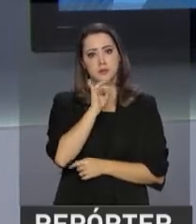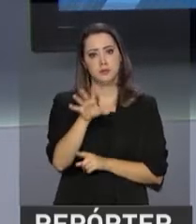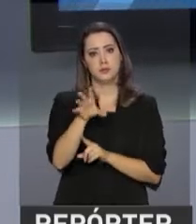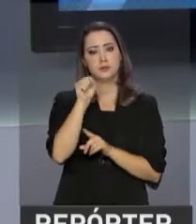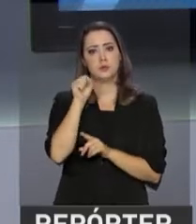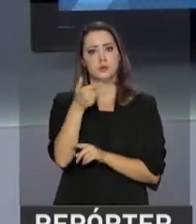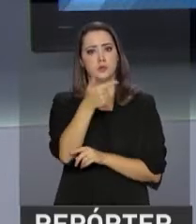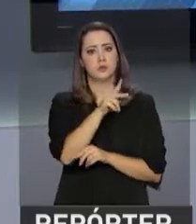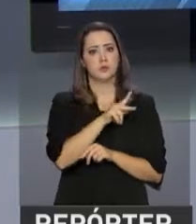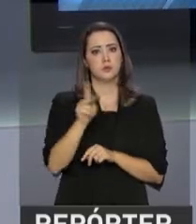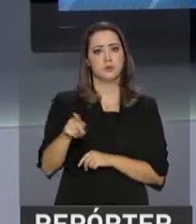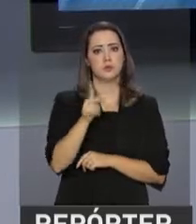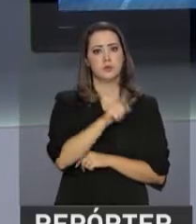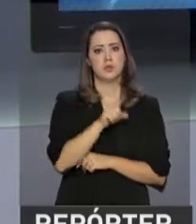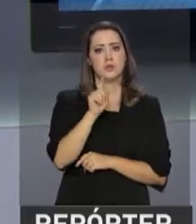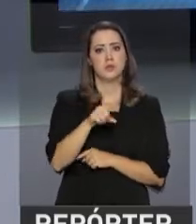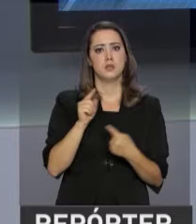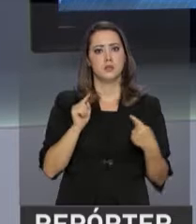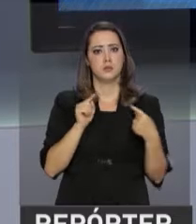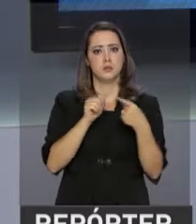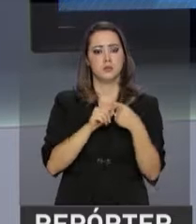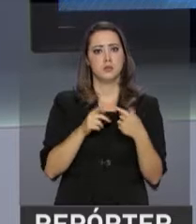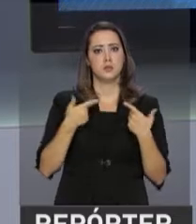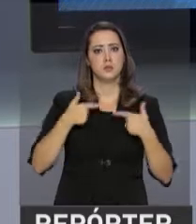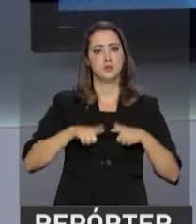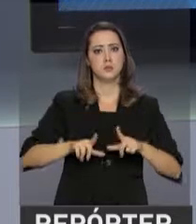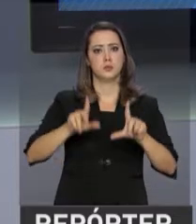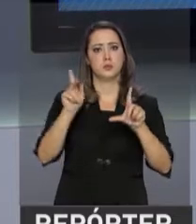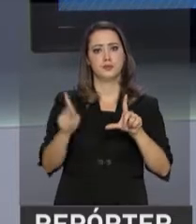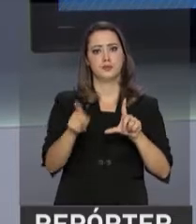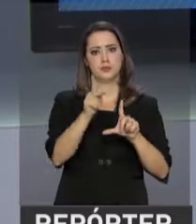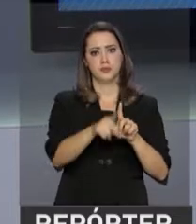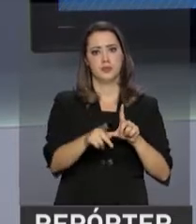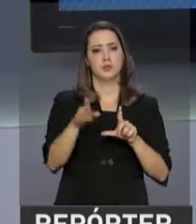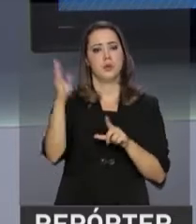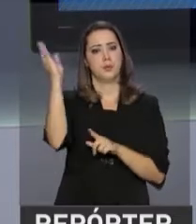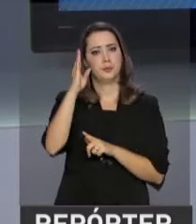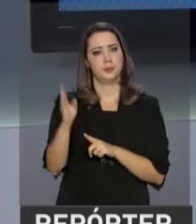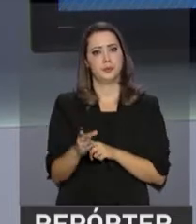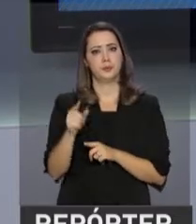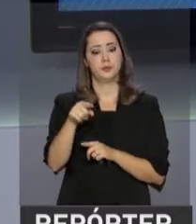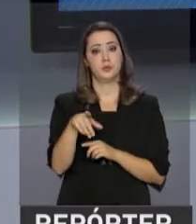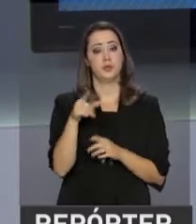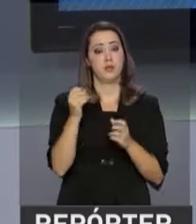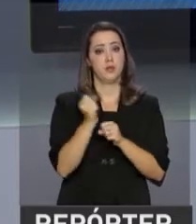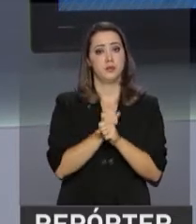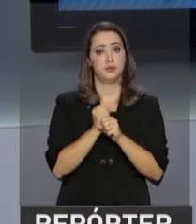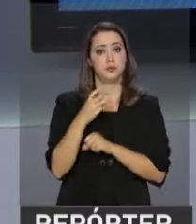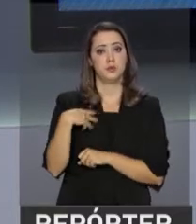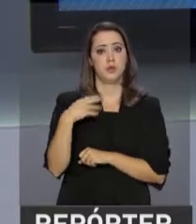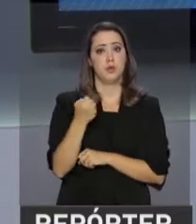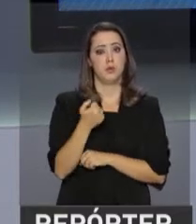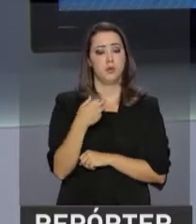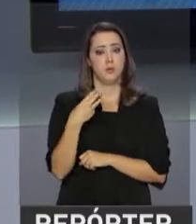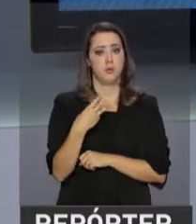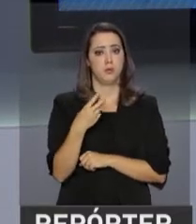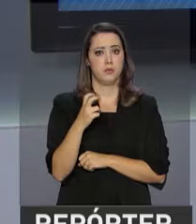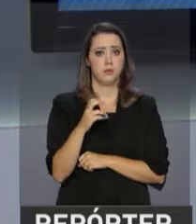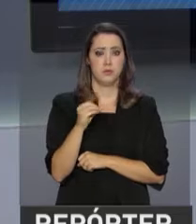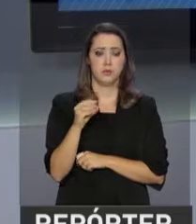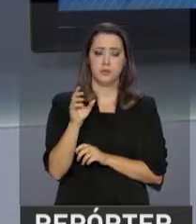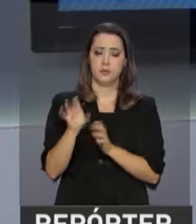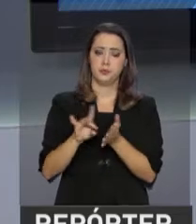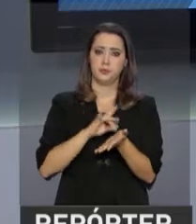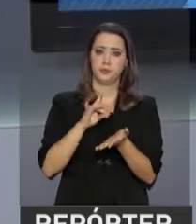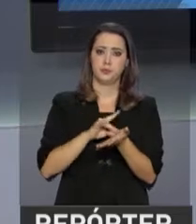inspiração para outros professores esse é o objetivo do prêmio professores do brasil este ano foram quase 3.500